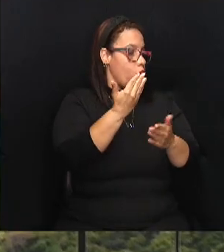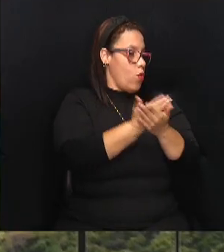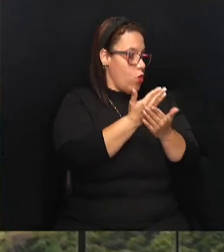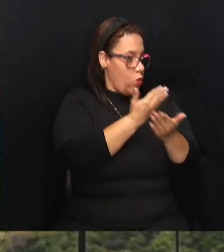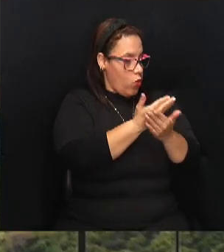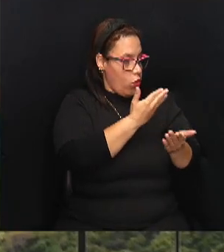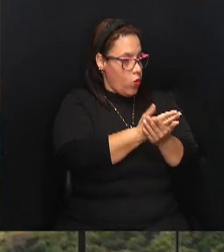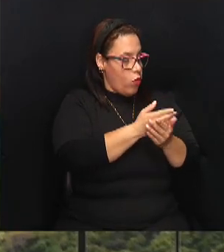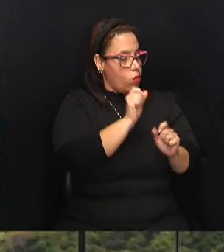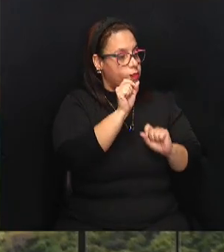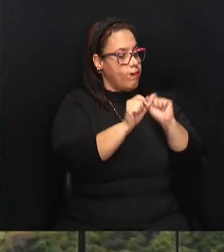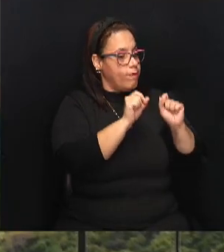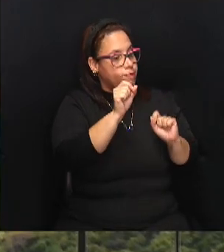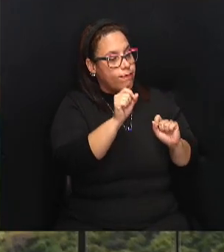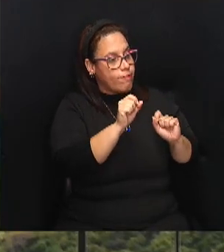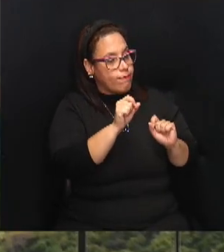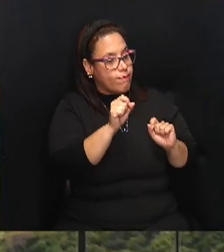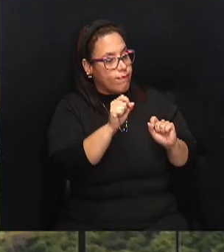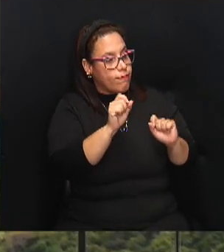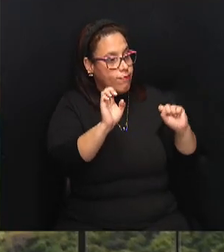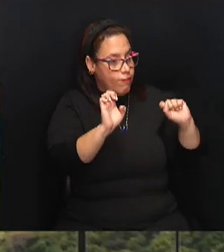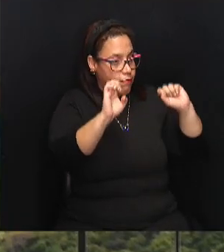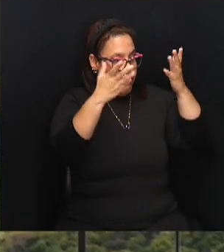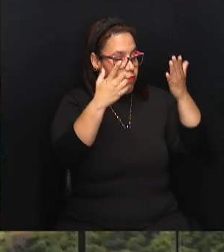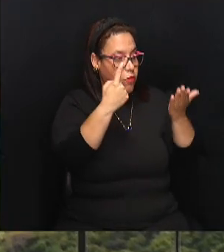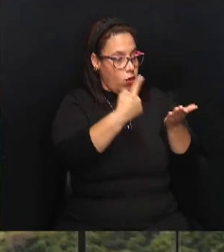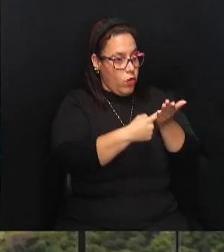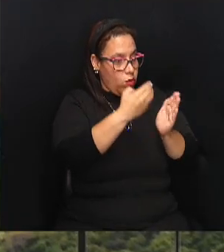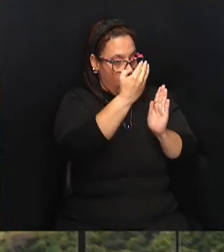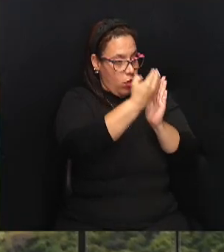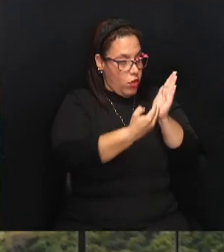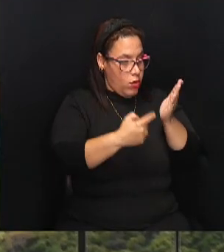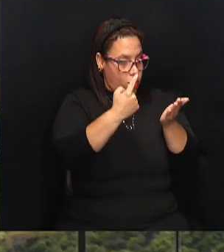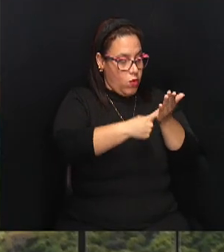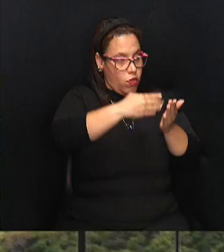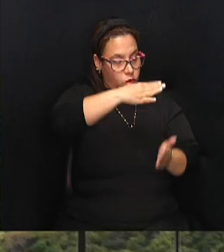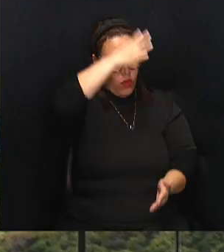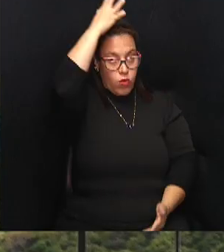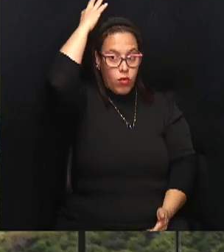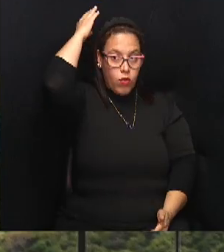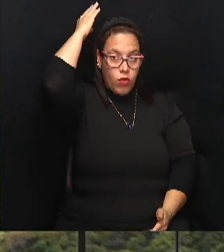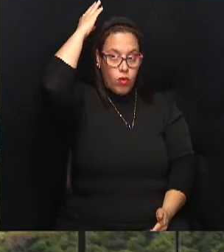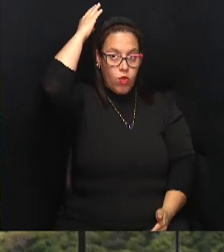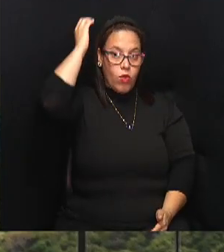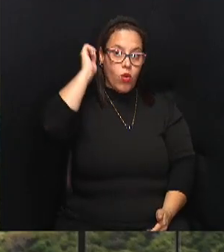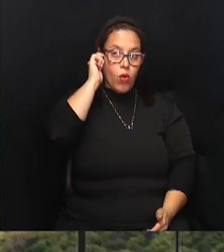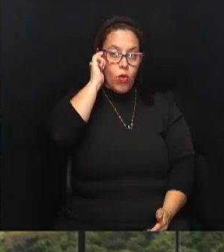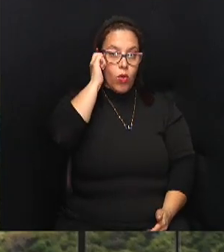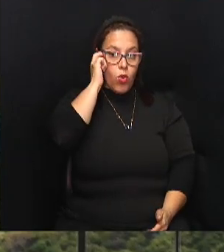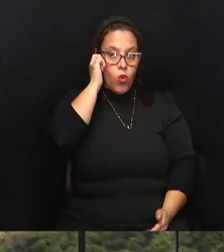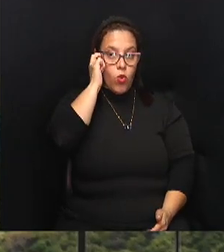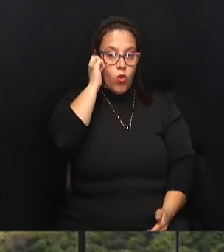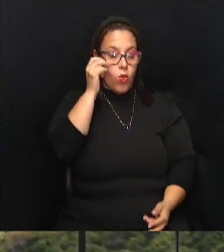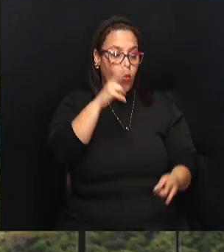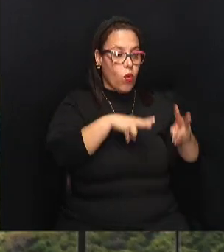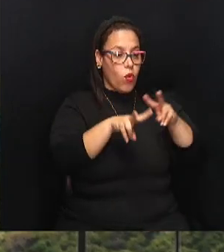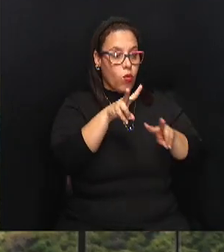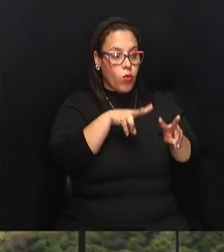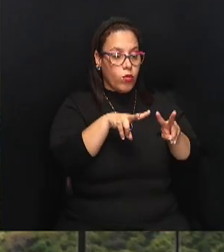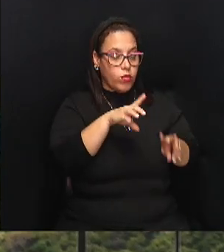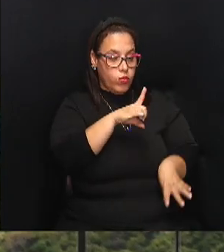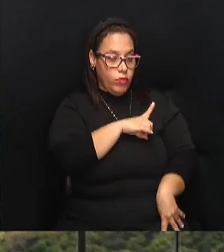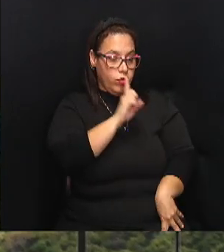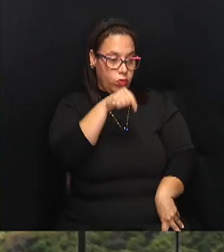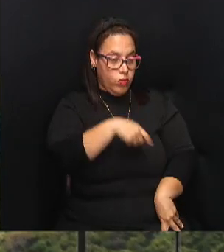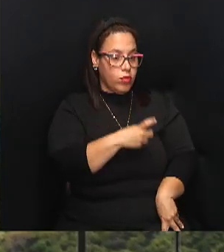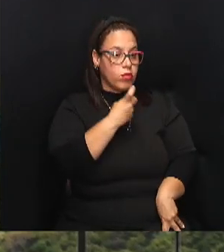e providências para que seja celebrado um convênio com o Corpo de Bombeiros do Estado de São Paulo, visando a atividade delegada aqui